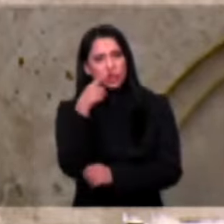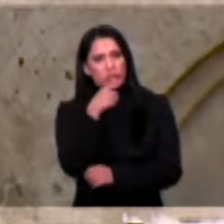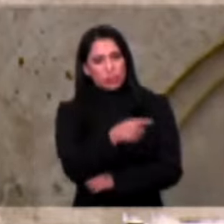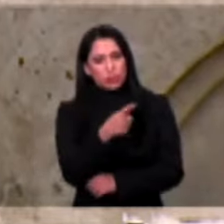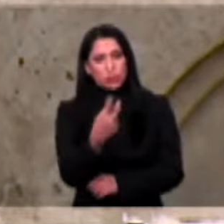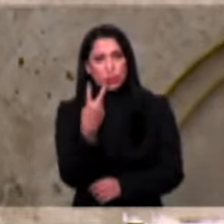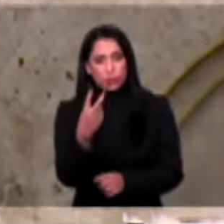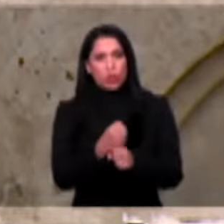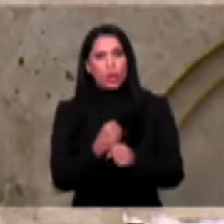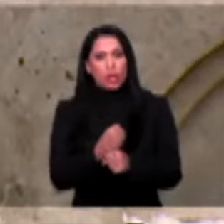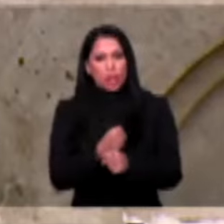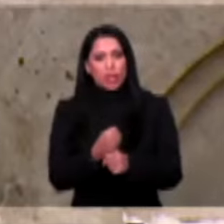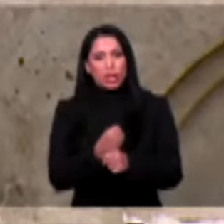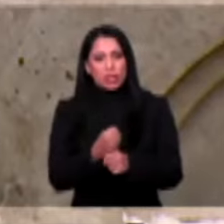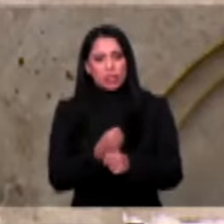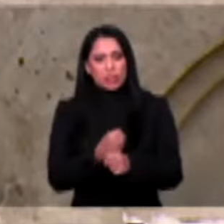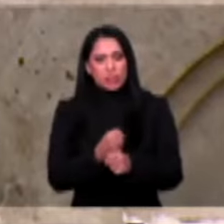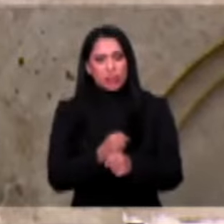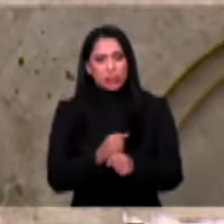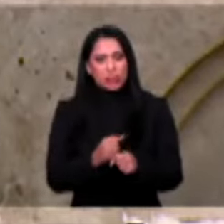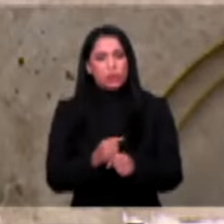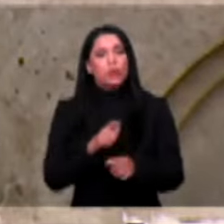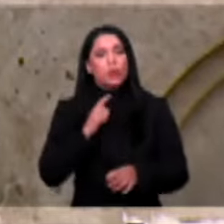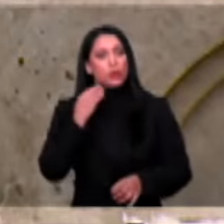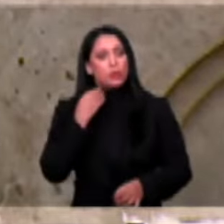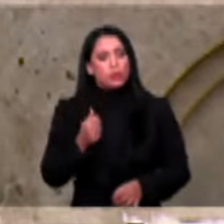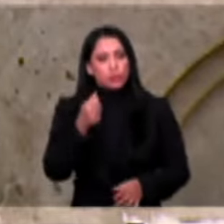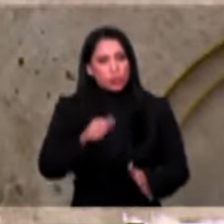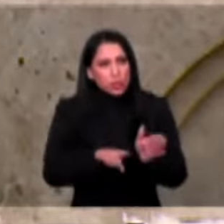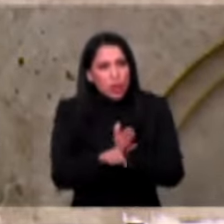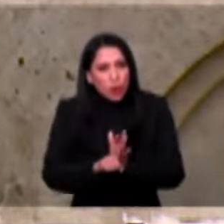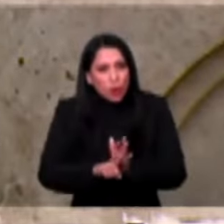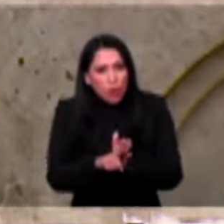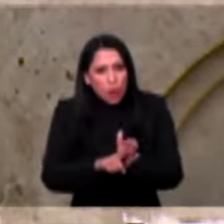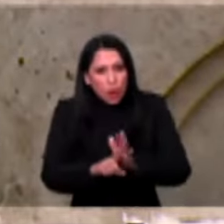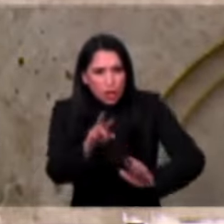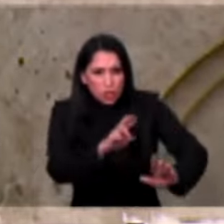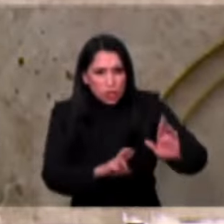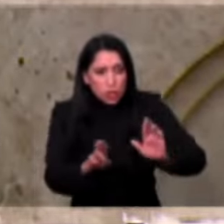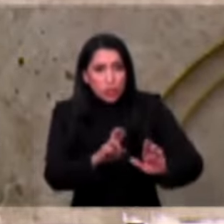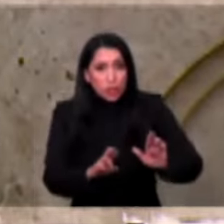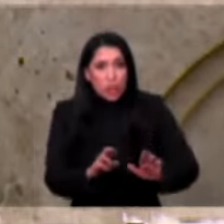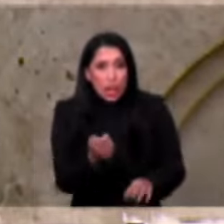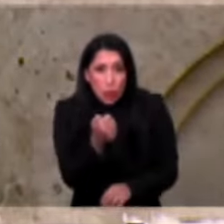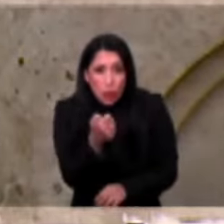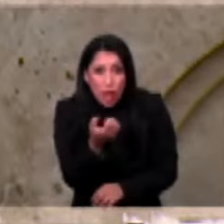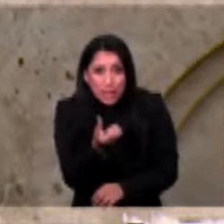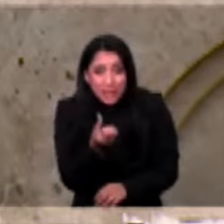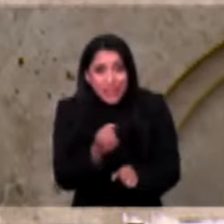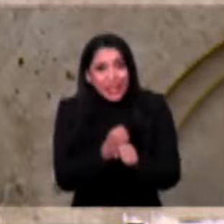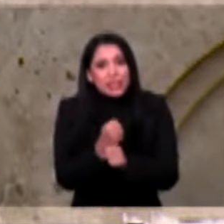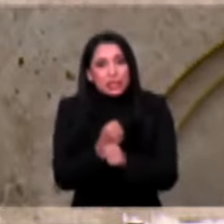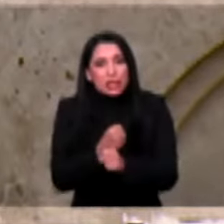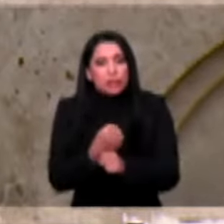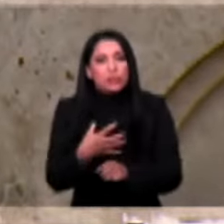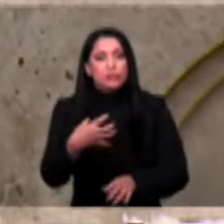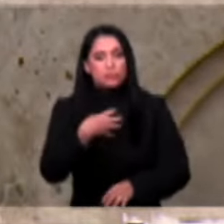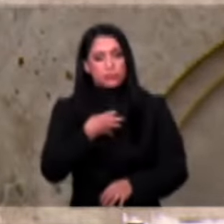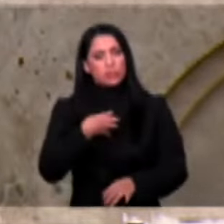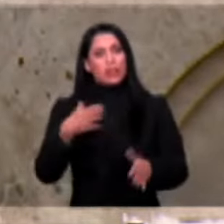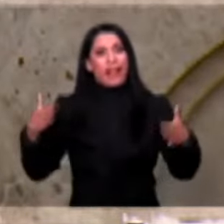como corregedora regional. E, por fim, e por quase 6 anos, tive a alegria de